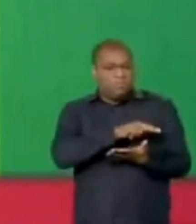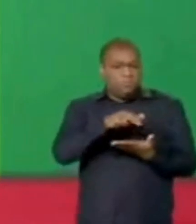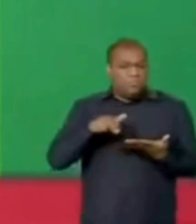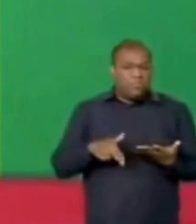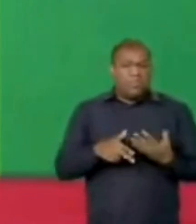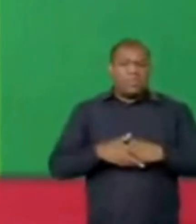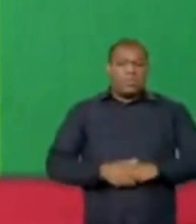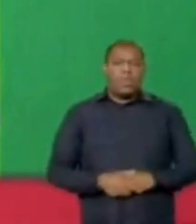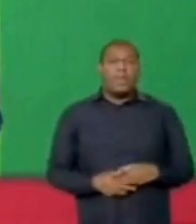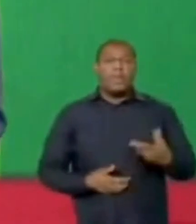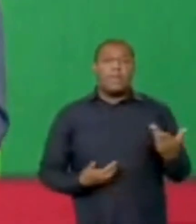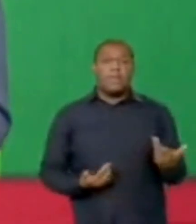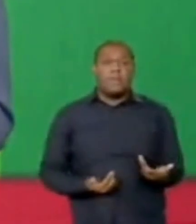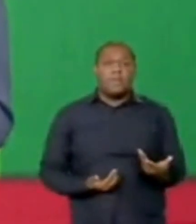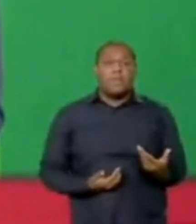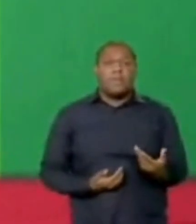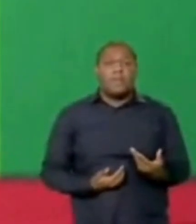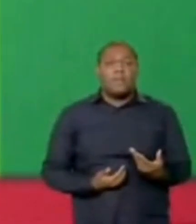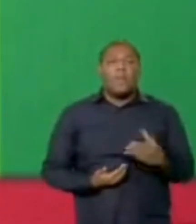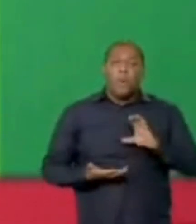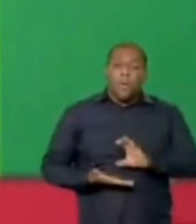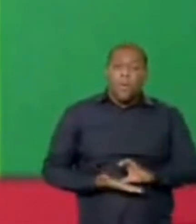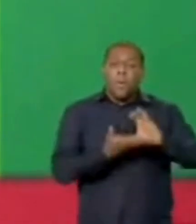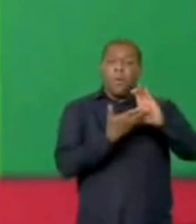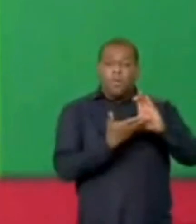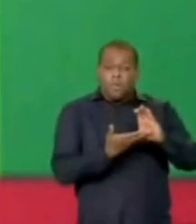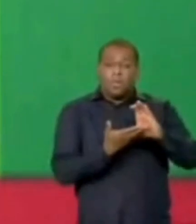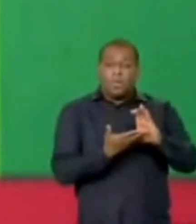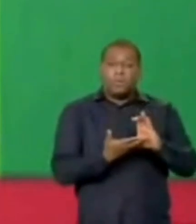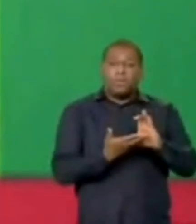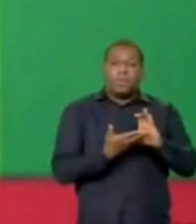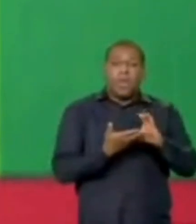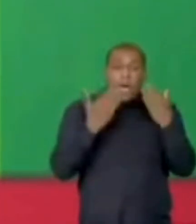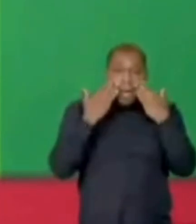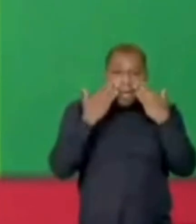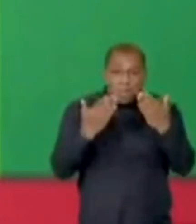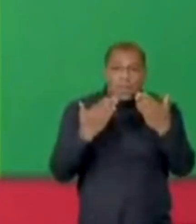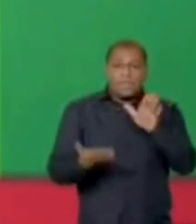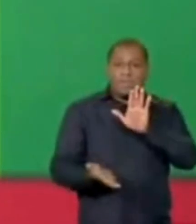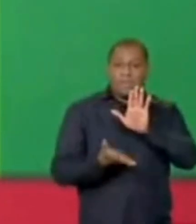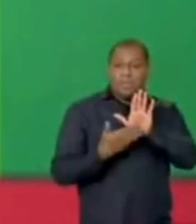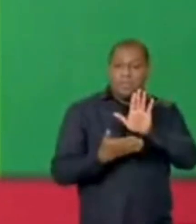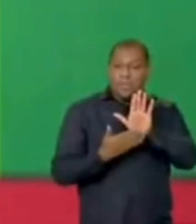artificialmente o crescimento vegetativo mensal de